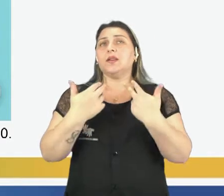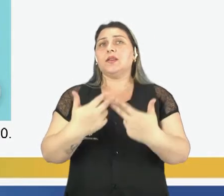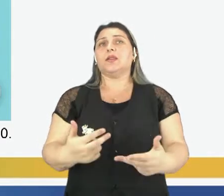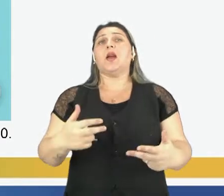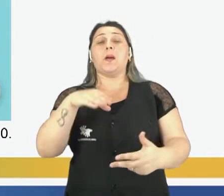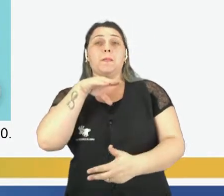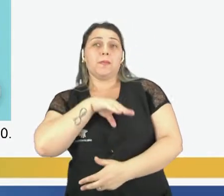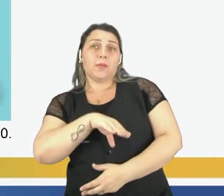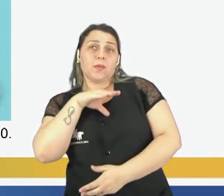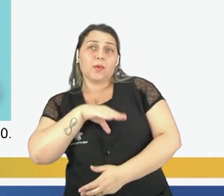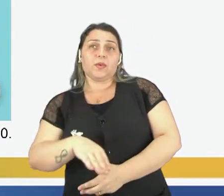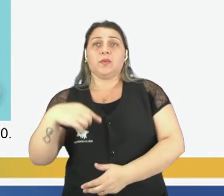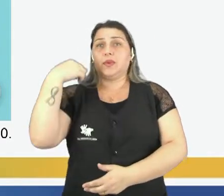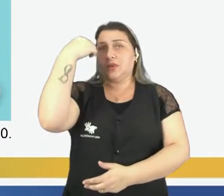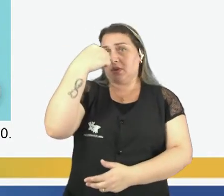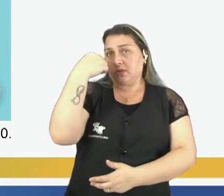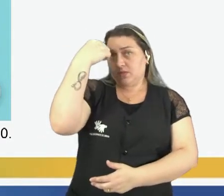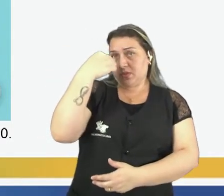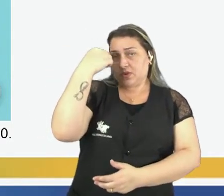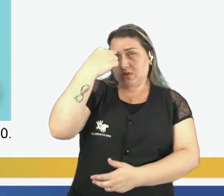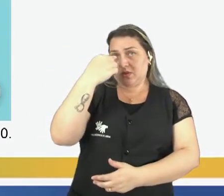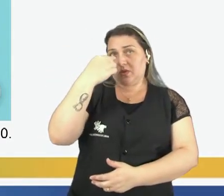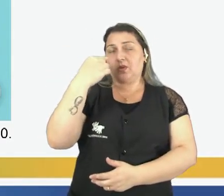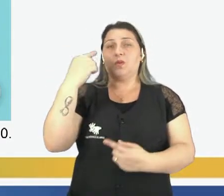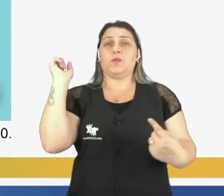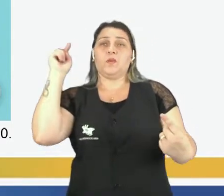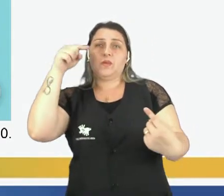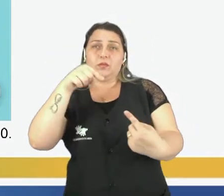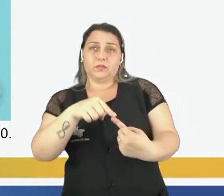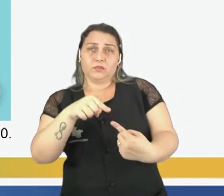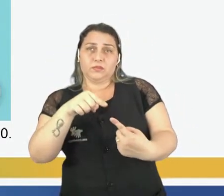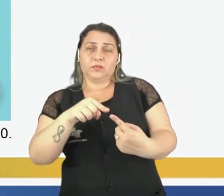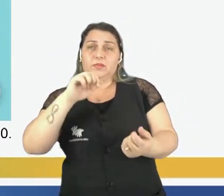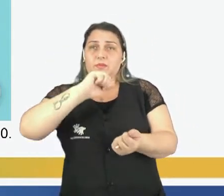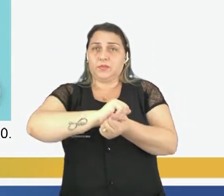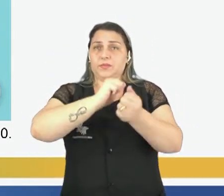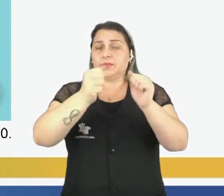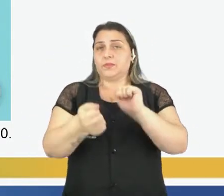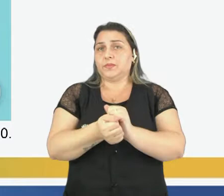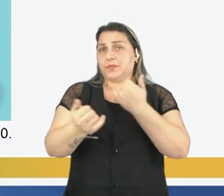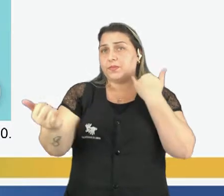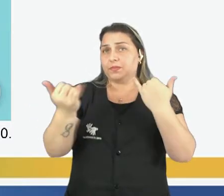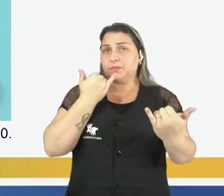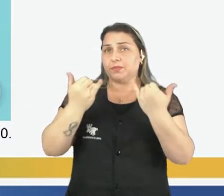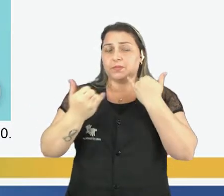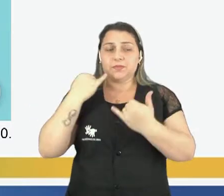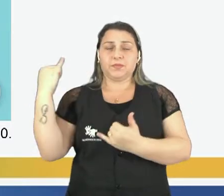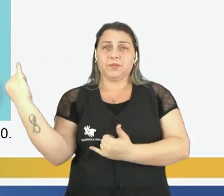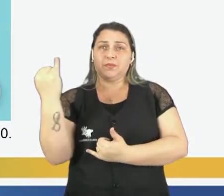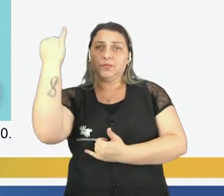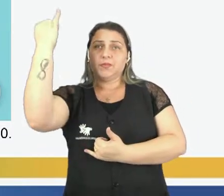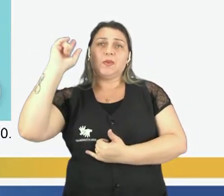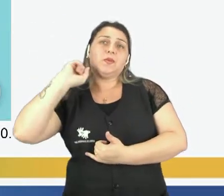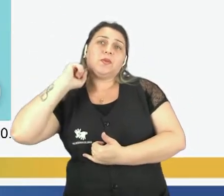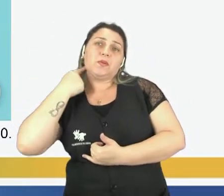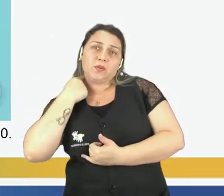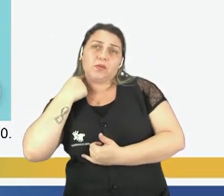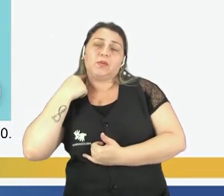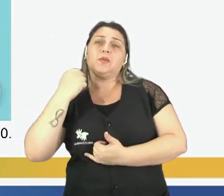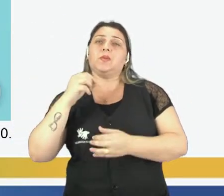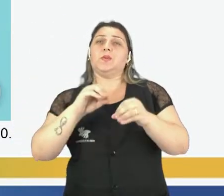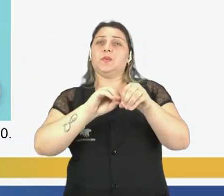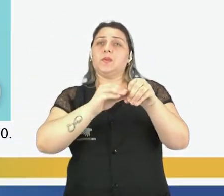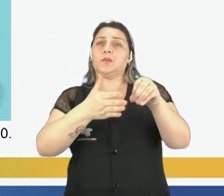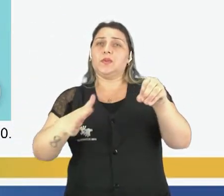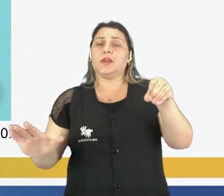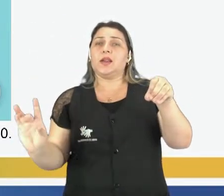inclusive português e espanhol. O objetivo é adaptar informações importantes sobre a poluição dos oceanos